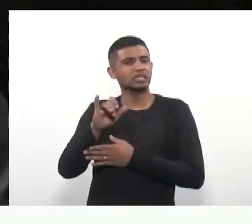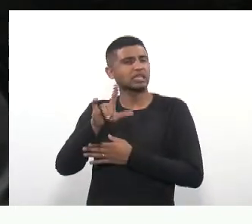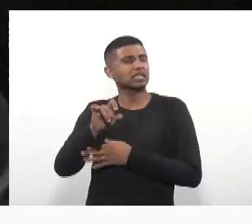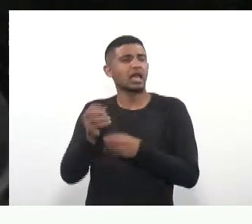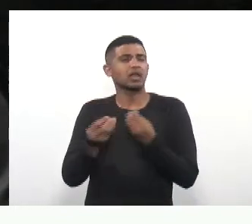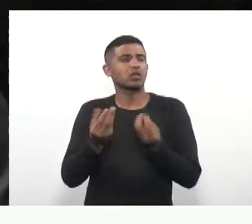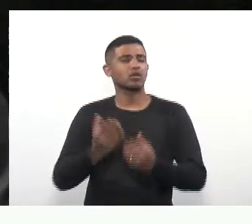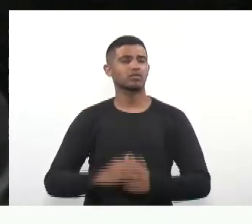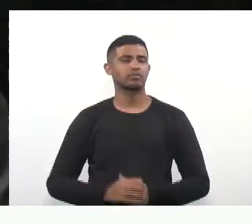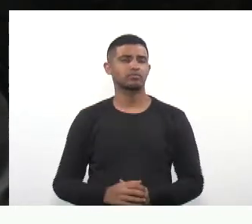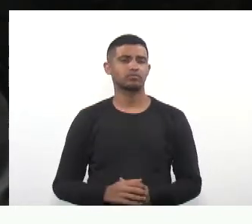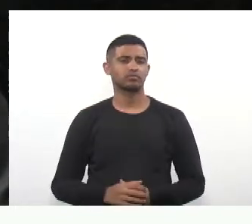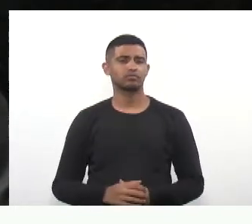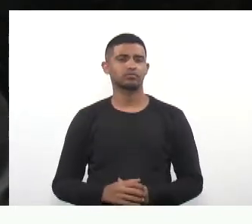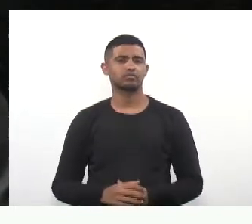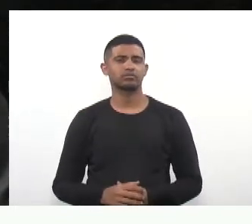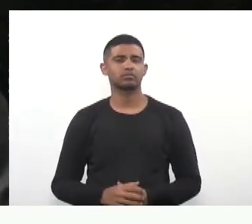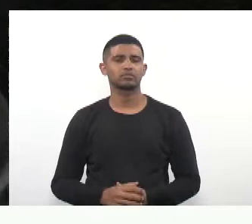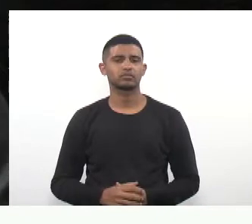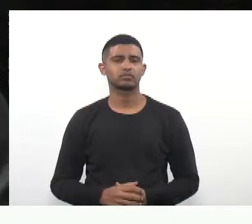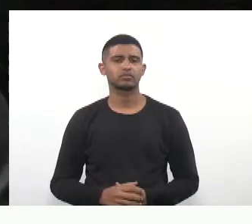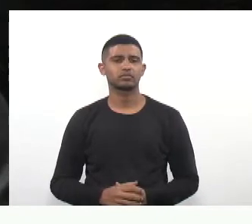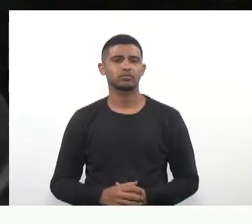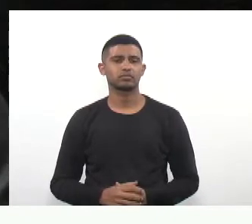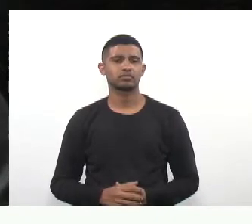que vocês veem esse caso?